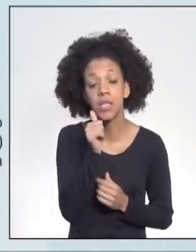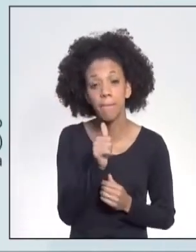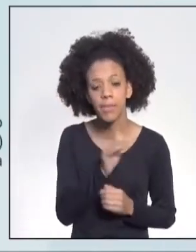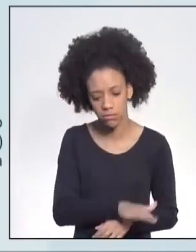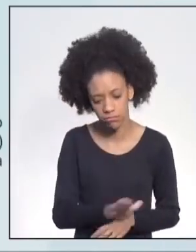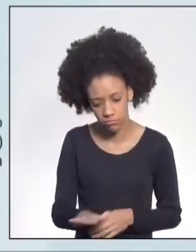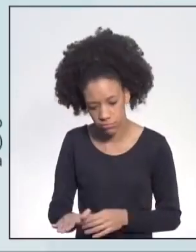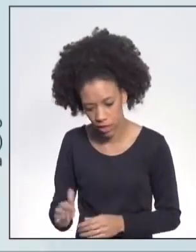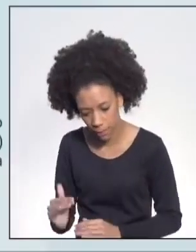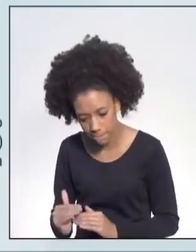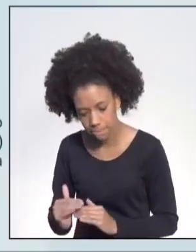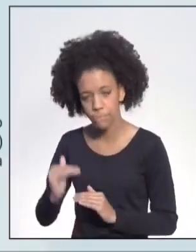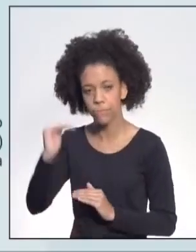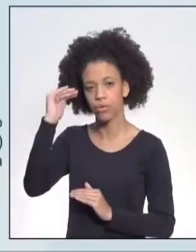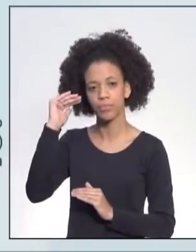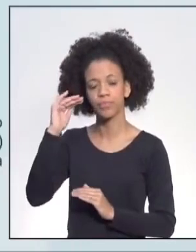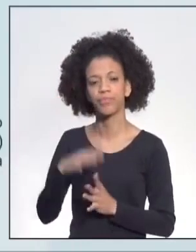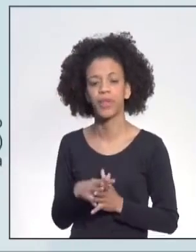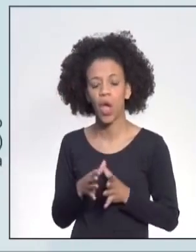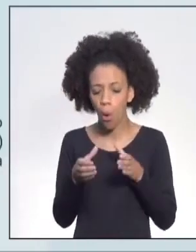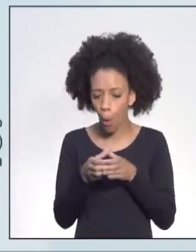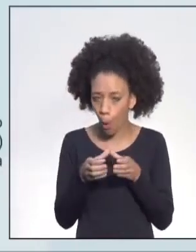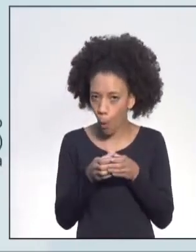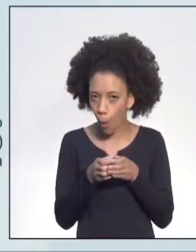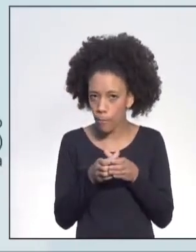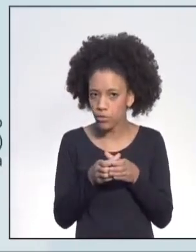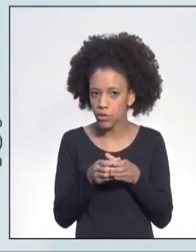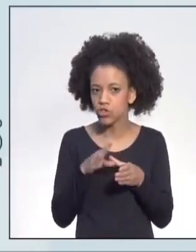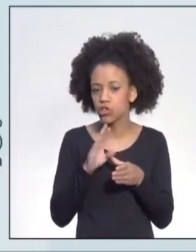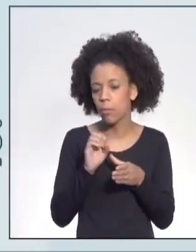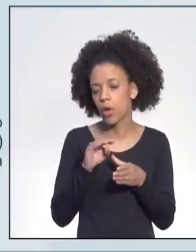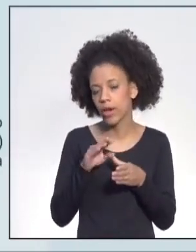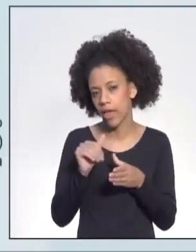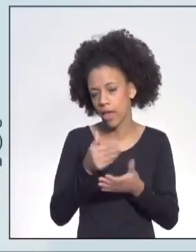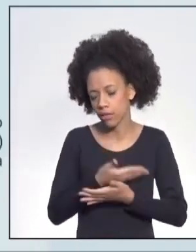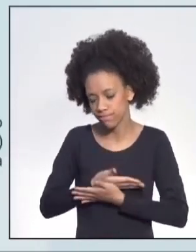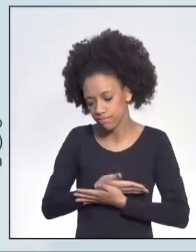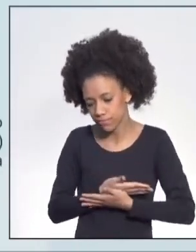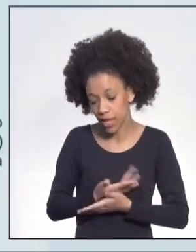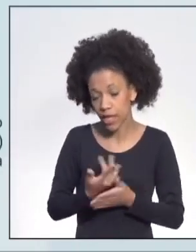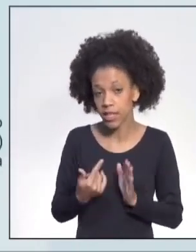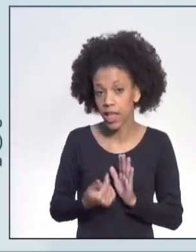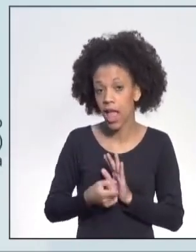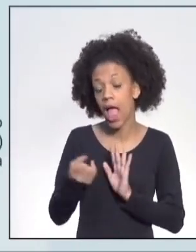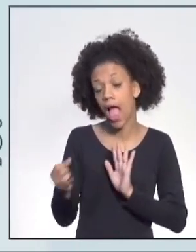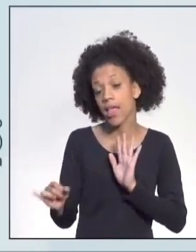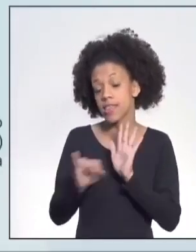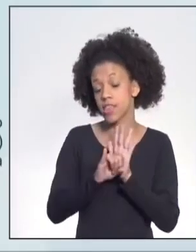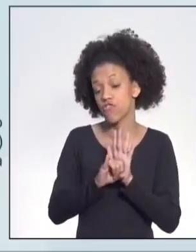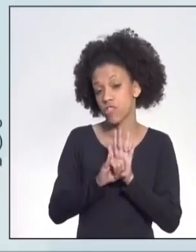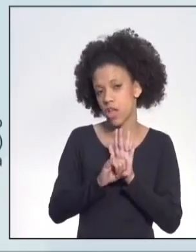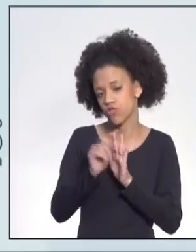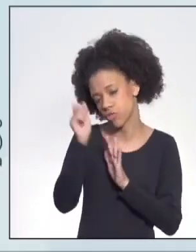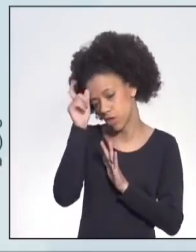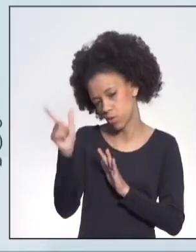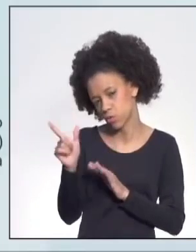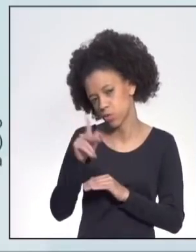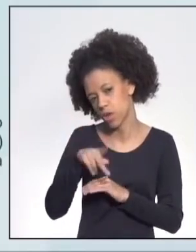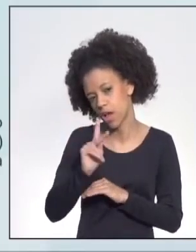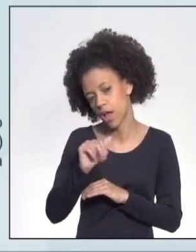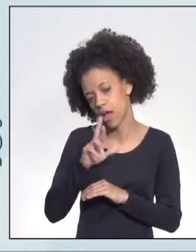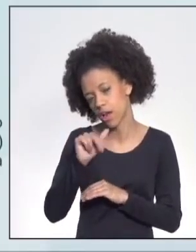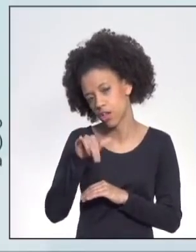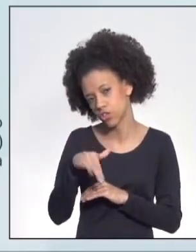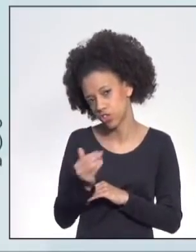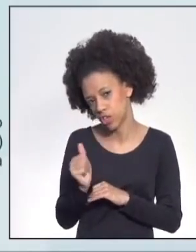grupo de bonecas. E essas bonecas, elas retratam o quê? A identidade da cultura carajá. Então, é muito interessante, caso